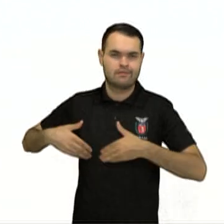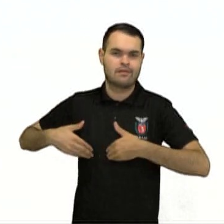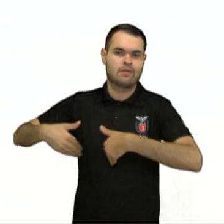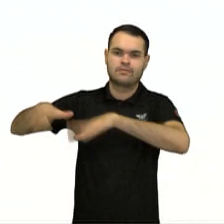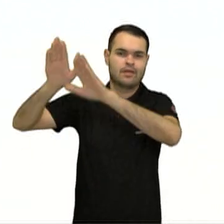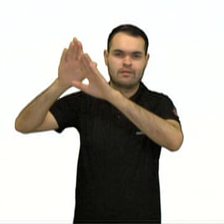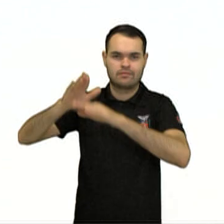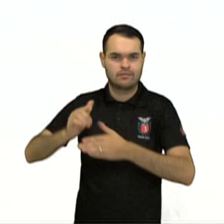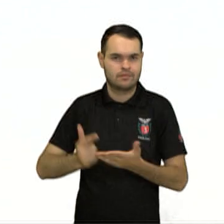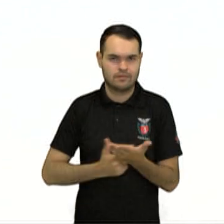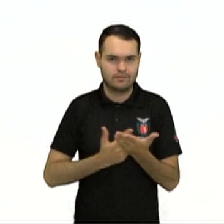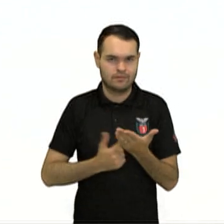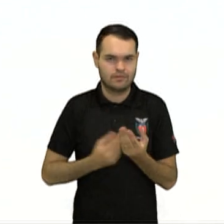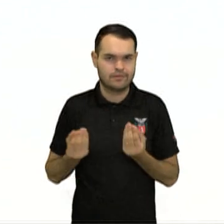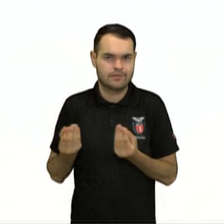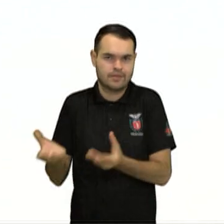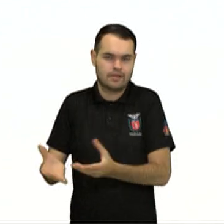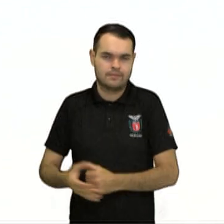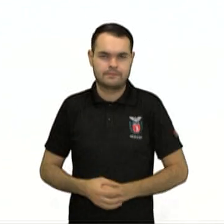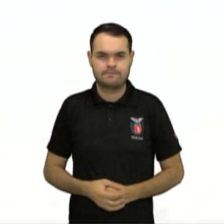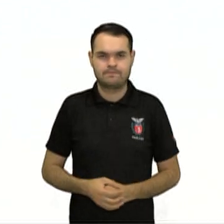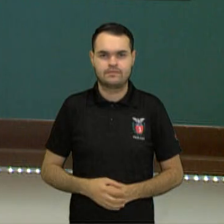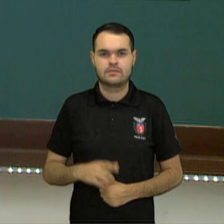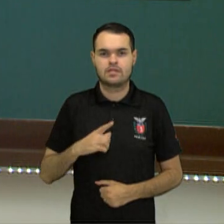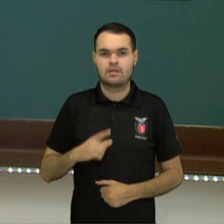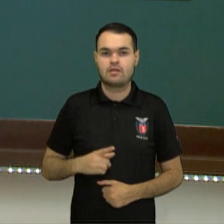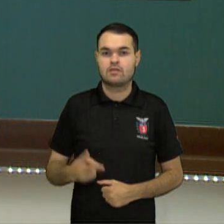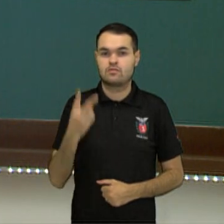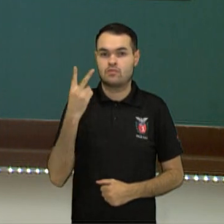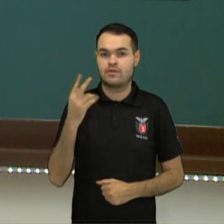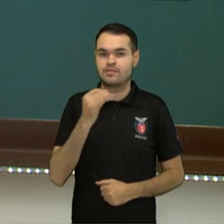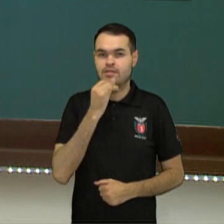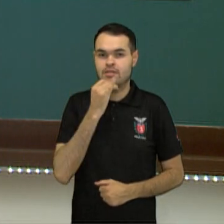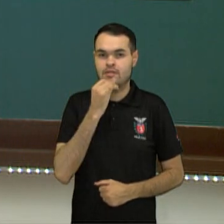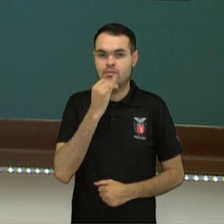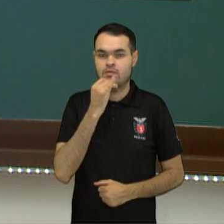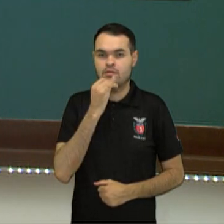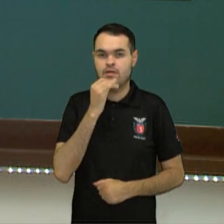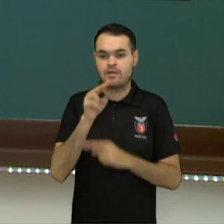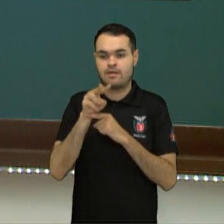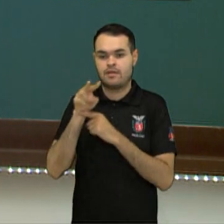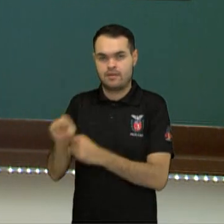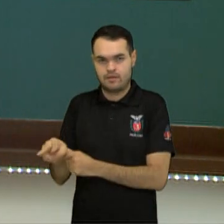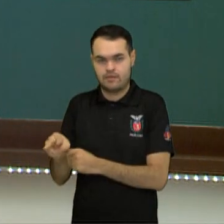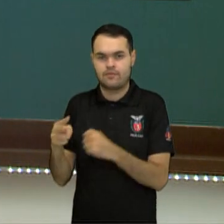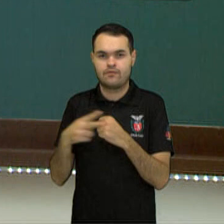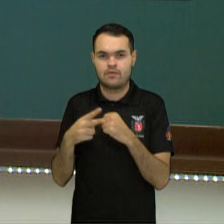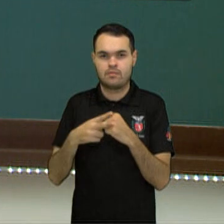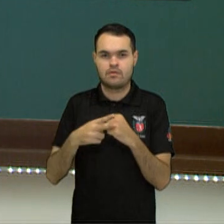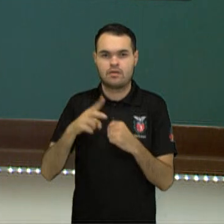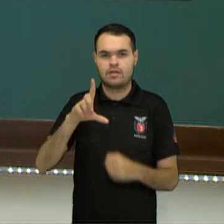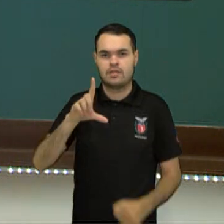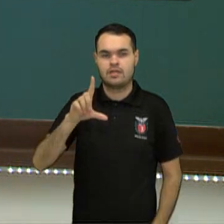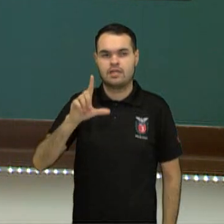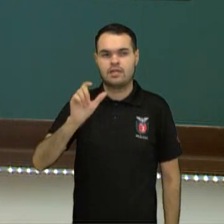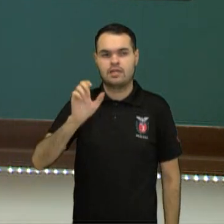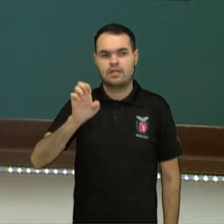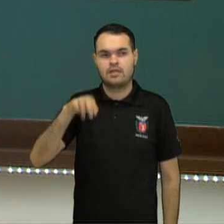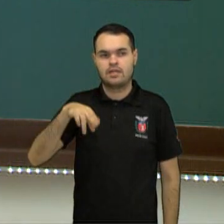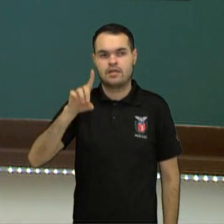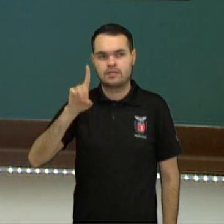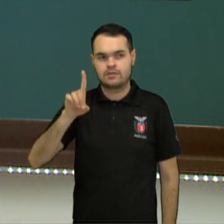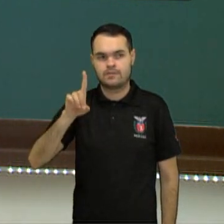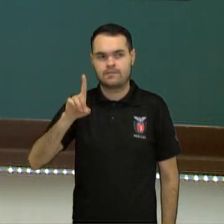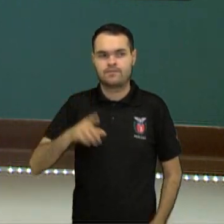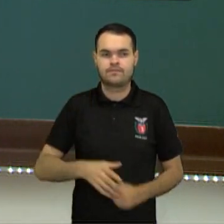Eu tenho dois exemplos aqui de verbos irregulares, que é o verbo emprestar que é o verbo lend, que está aqui no primeiro balão, e o